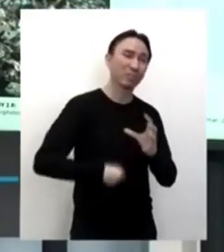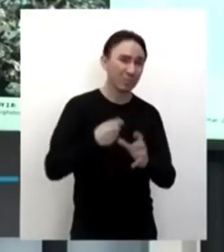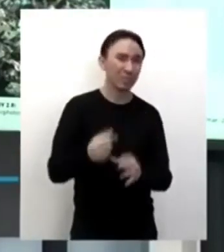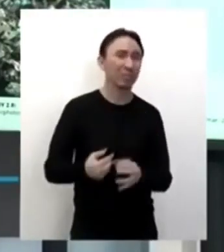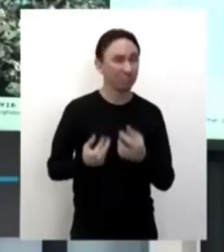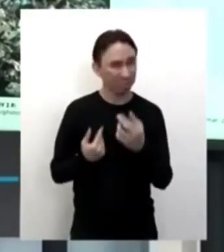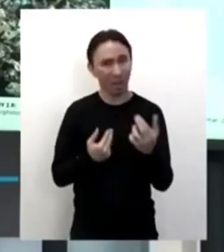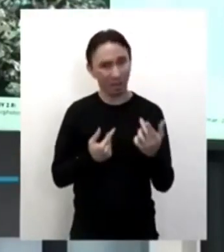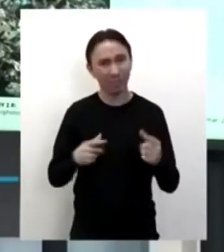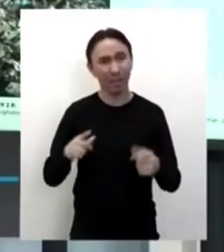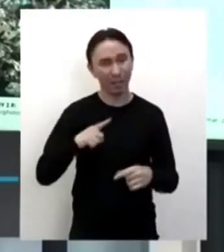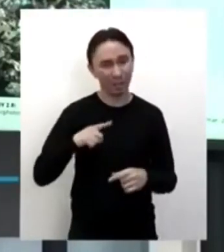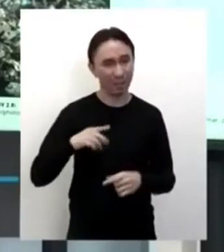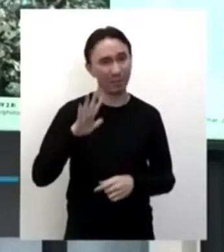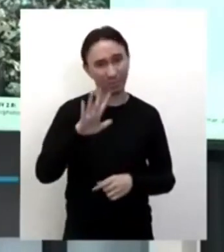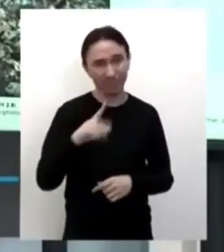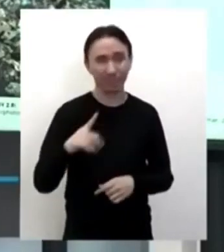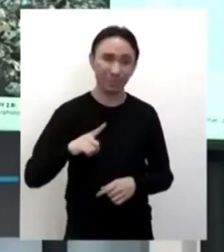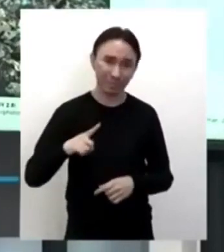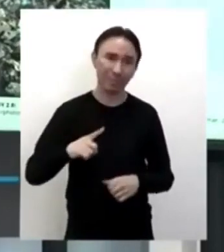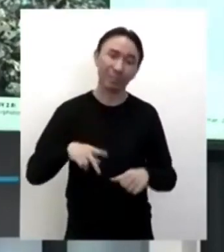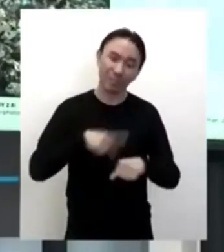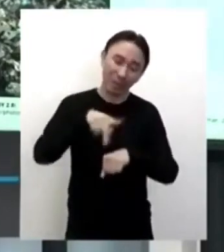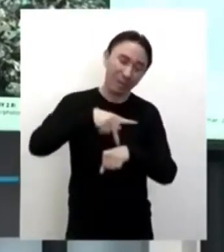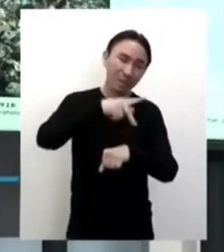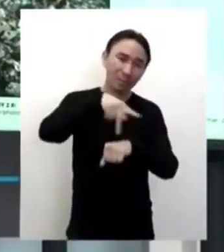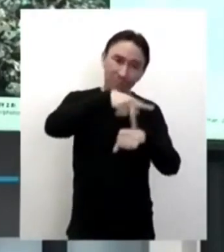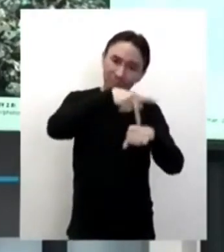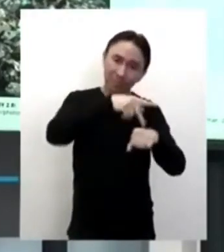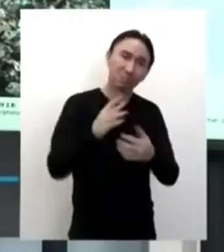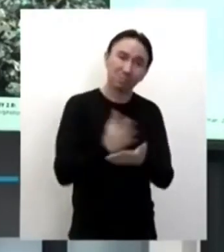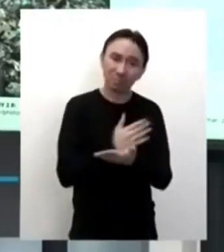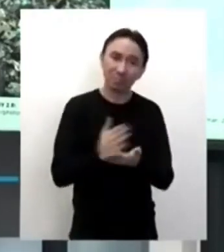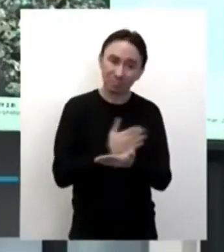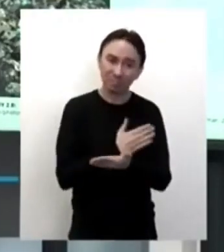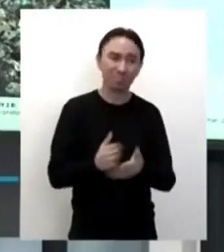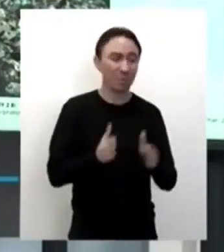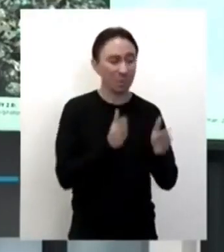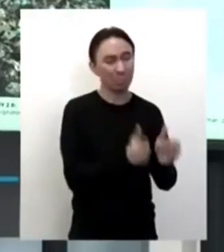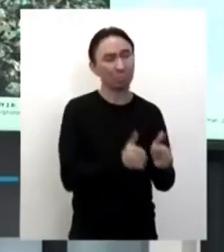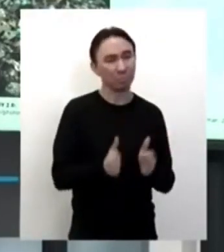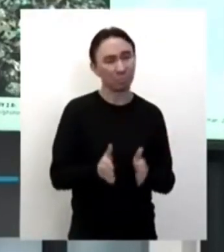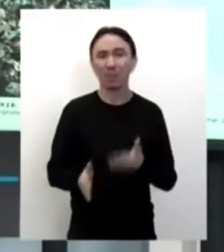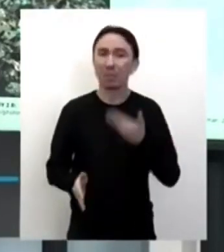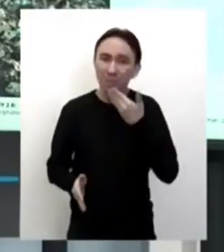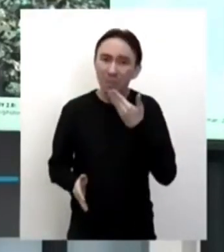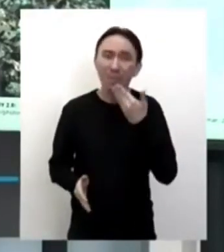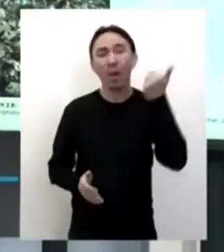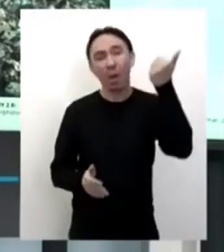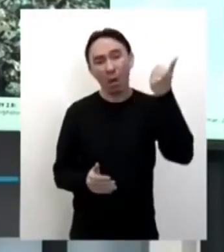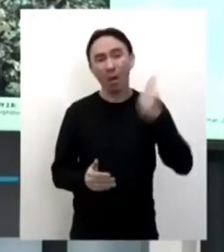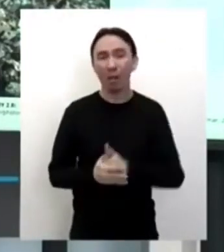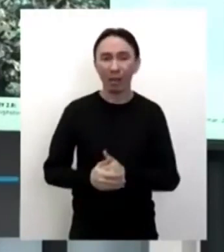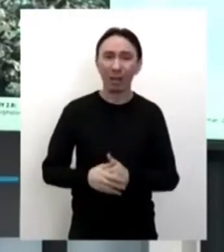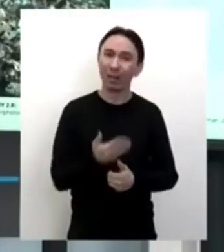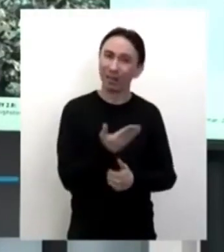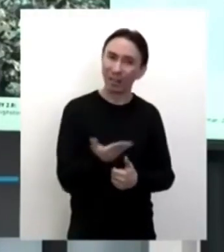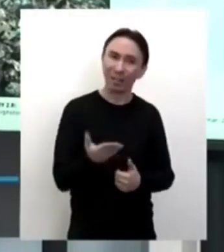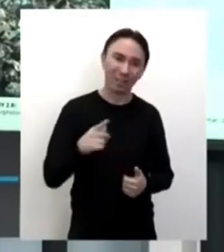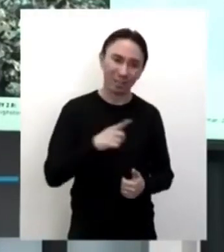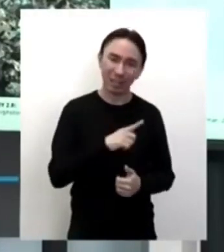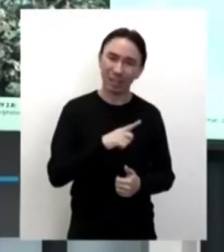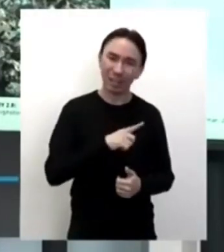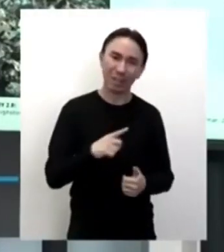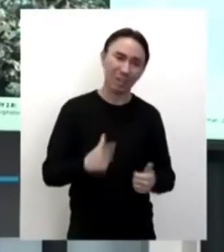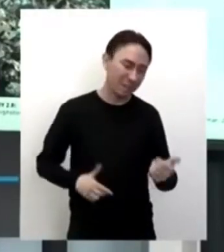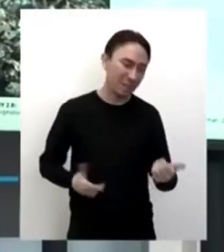mais organizados, né, que tem essa receptação de entulho, se transforma até em processo, né, de